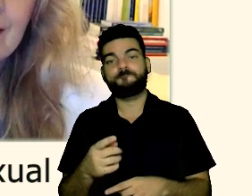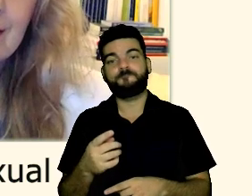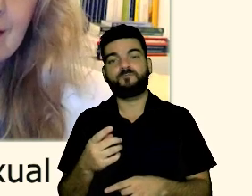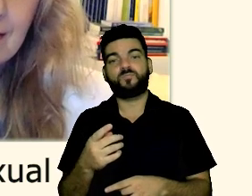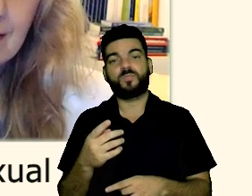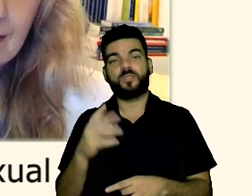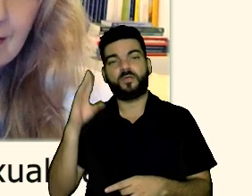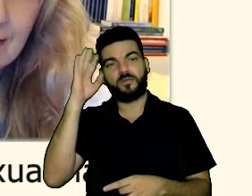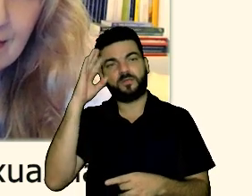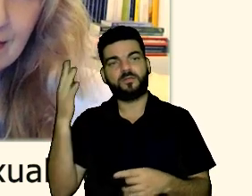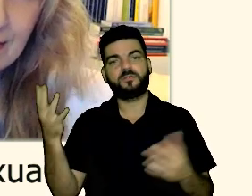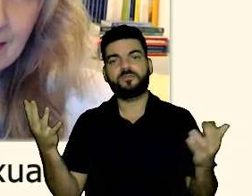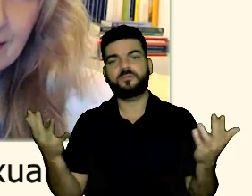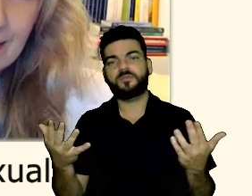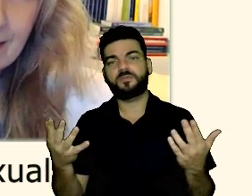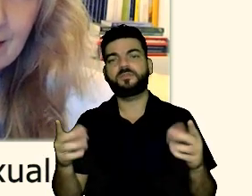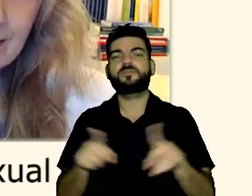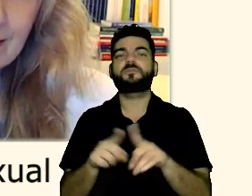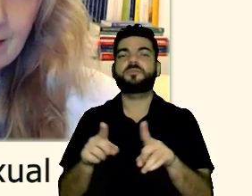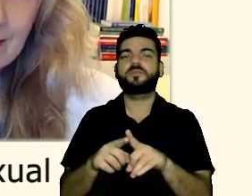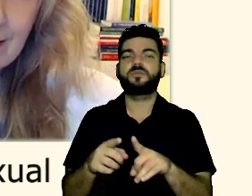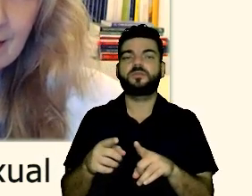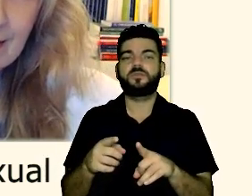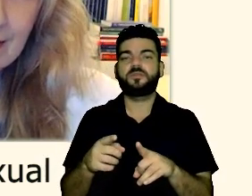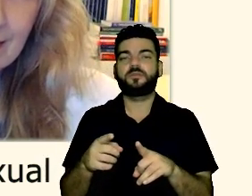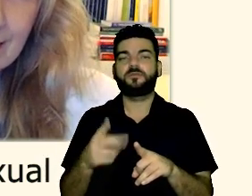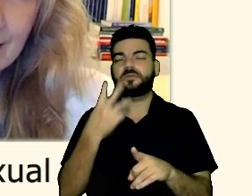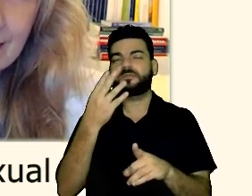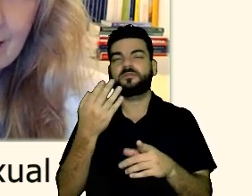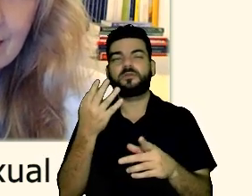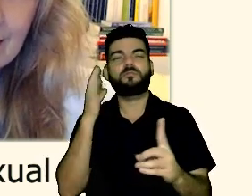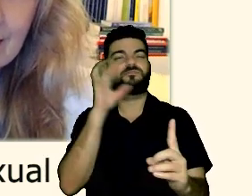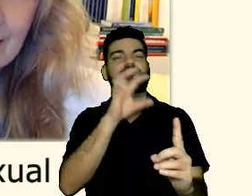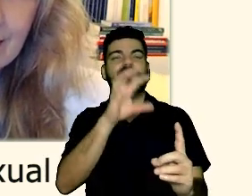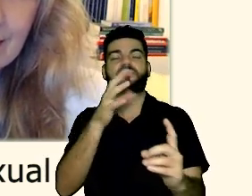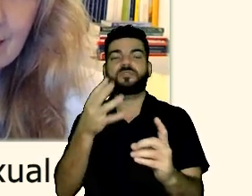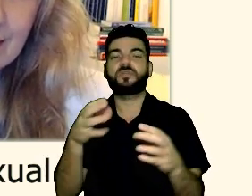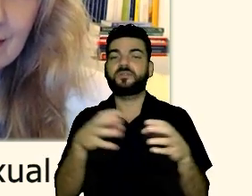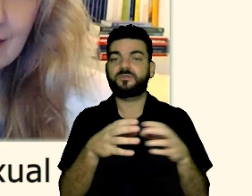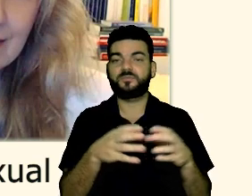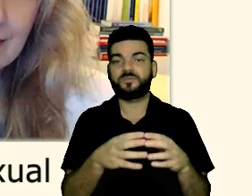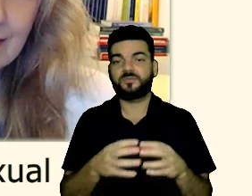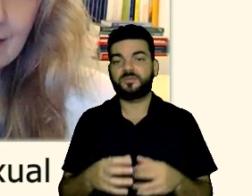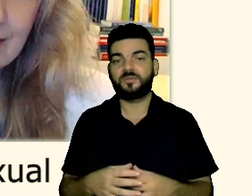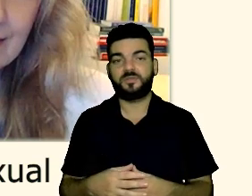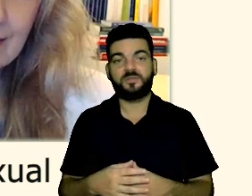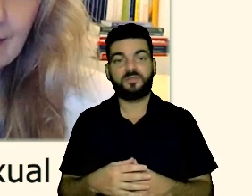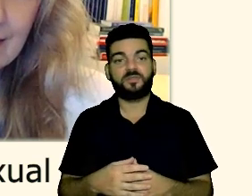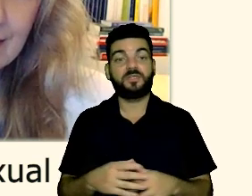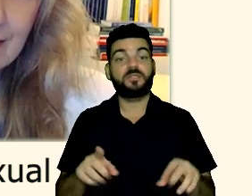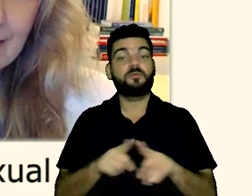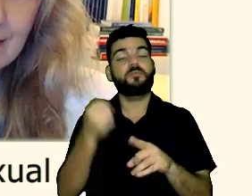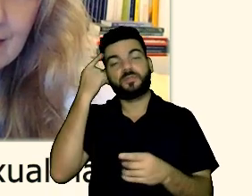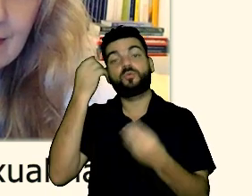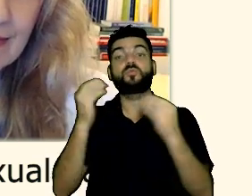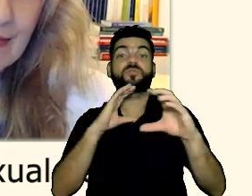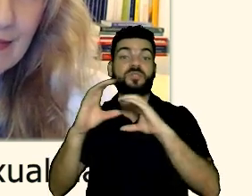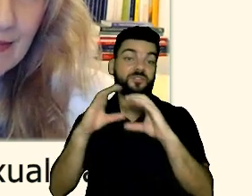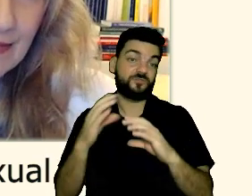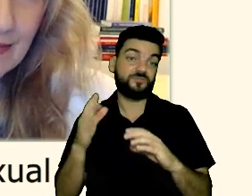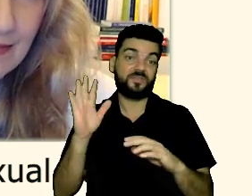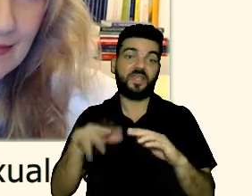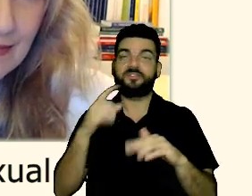recebe a meta de uma forma um pouco, talvez de uma forma mais agressiva, vamos dizer assim, por falta de palavra melhor, e